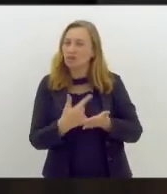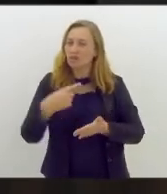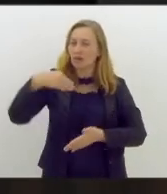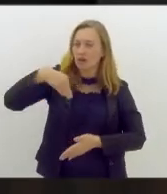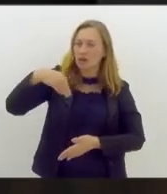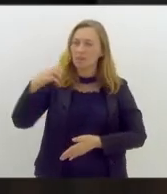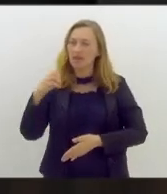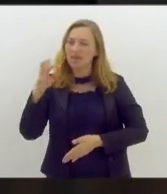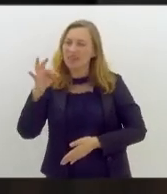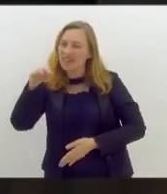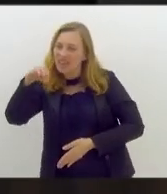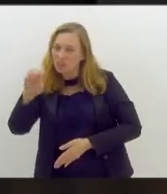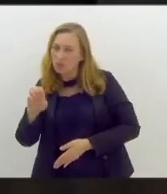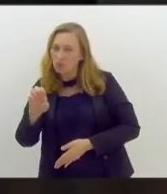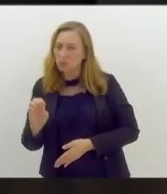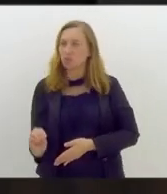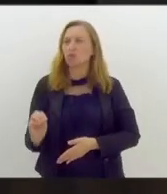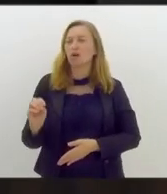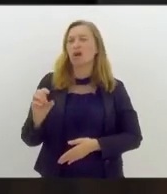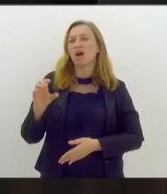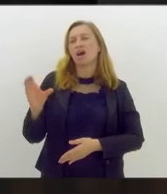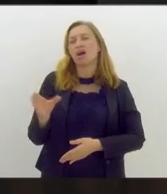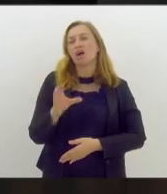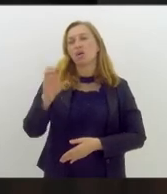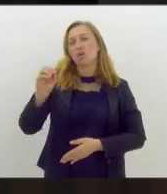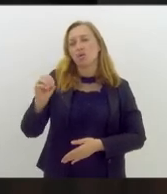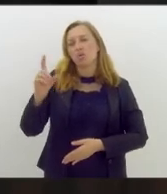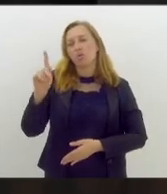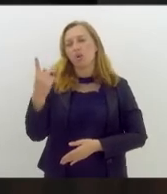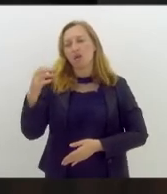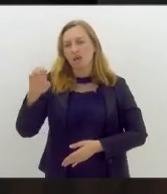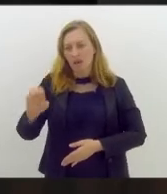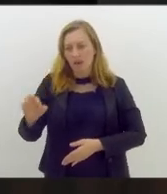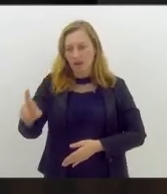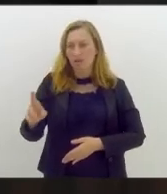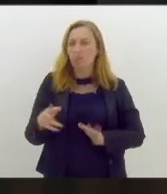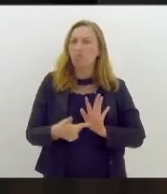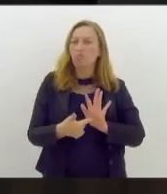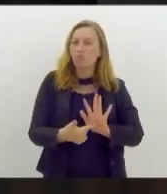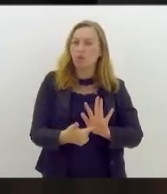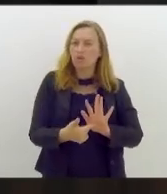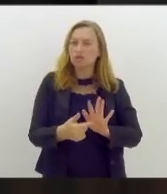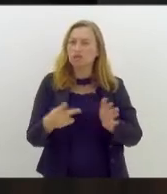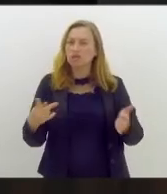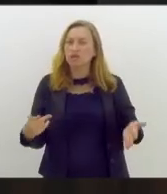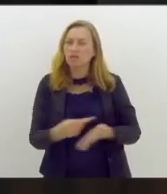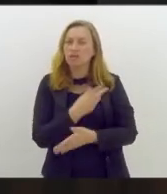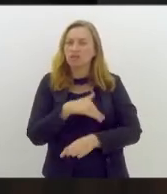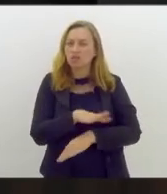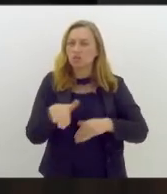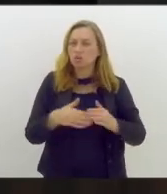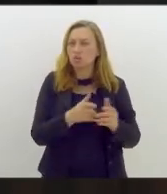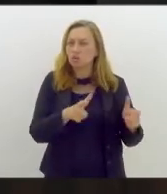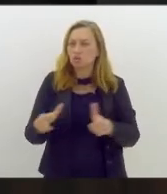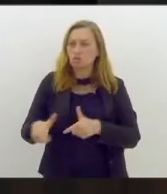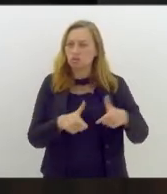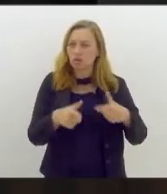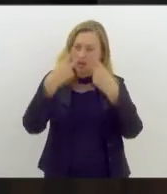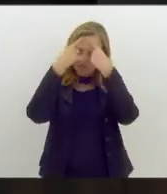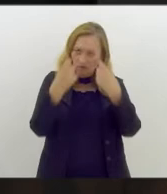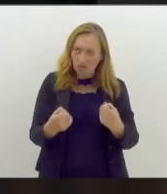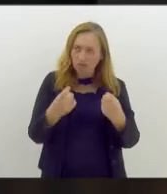retrata que a violência contra a mulher ocorre em todos os lugares. E como visto nos exemplos, as pessoas